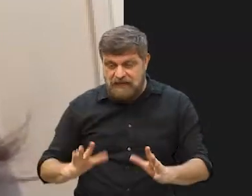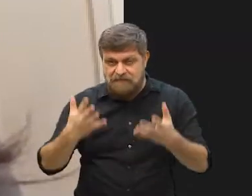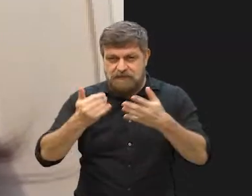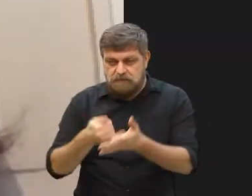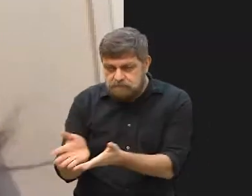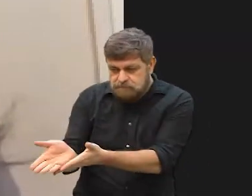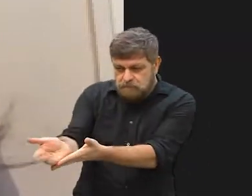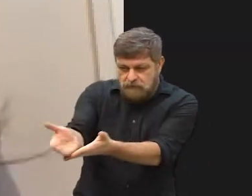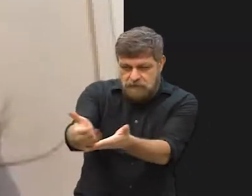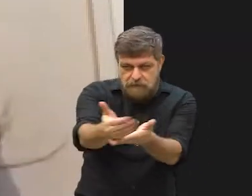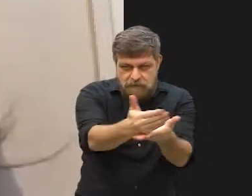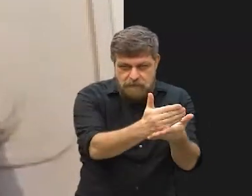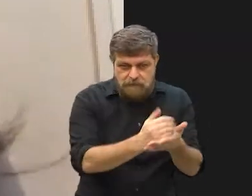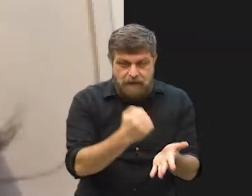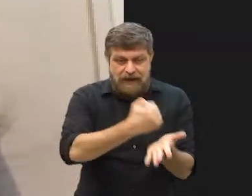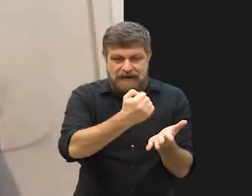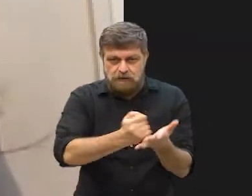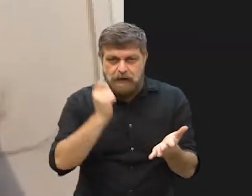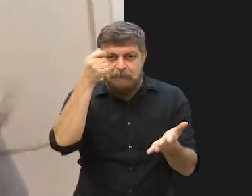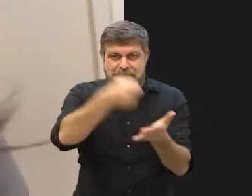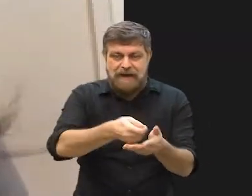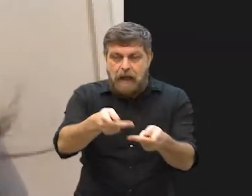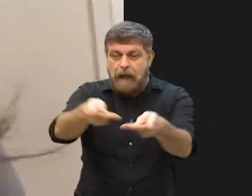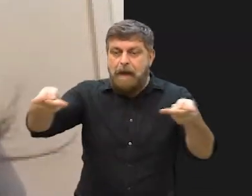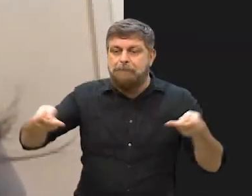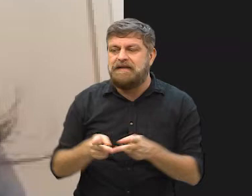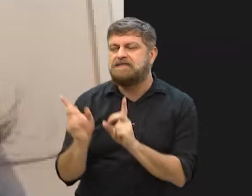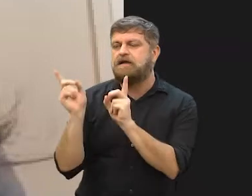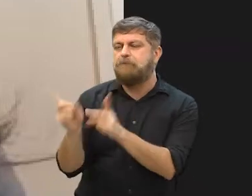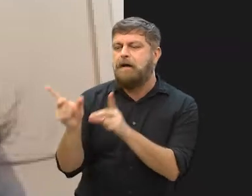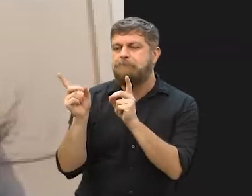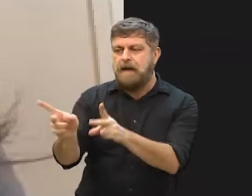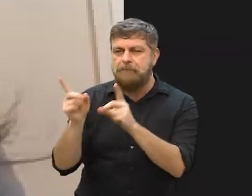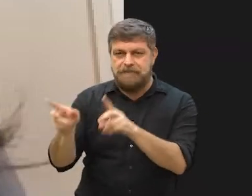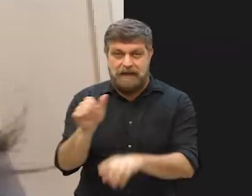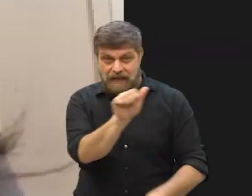o que precisava para pagar o cartório, vendemos pizza. Então, a nossa